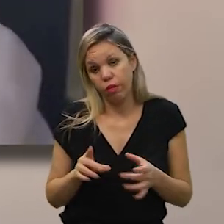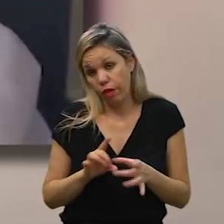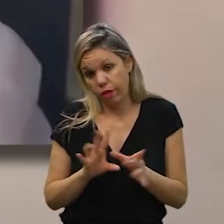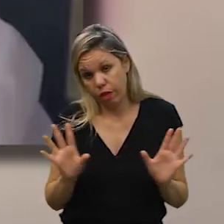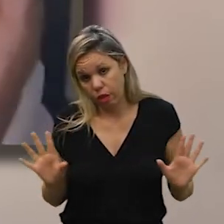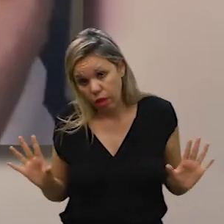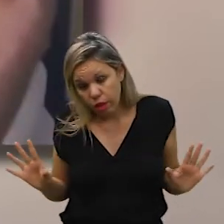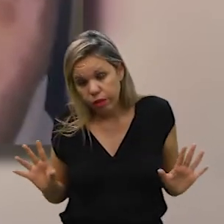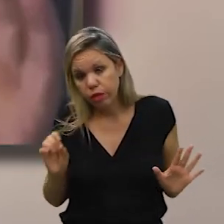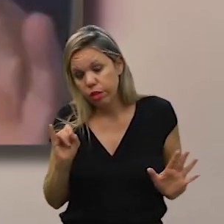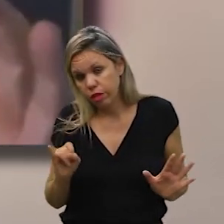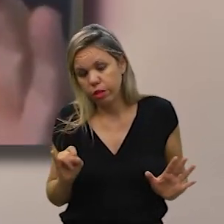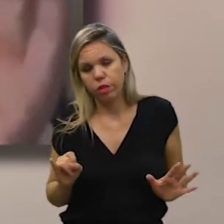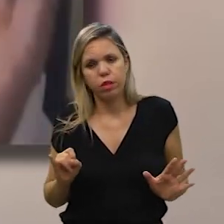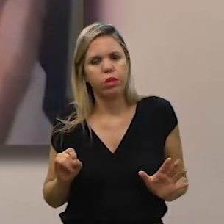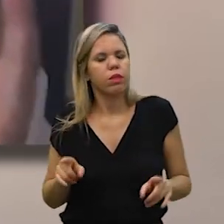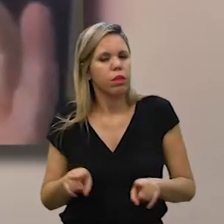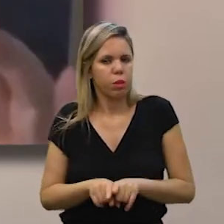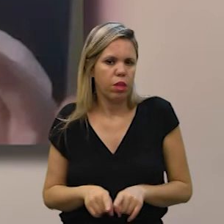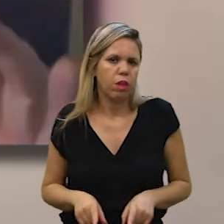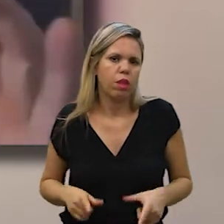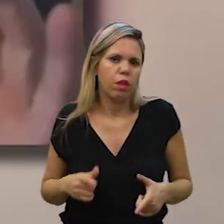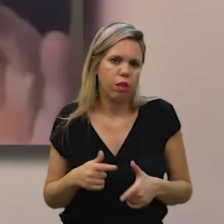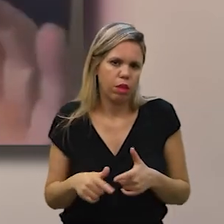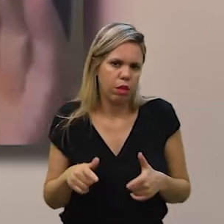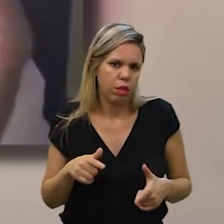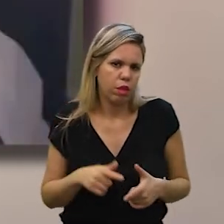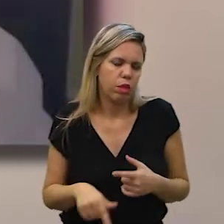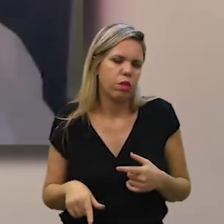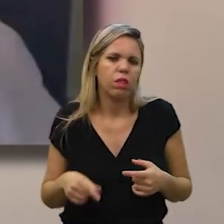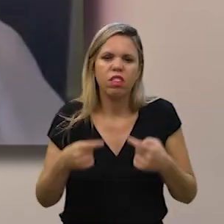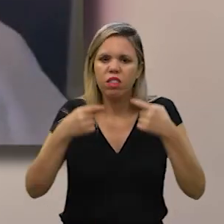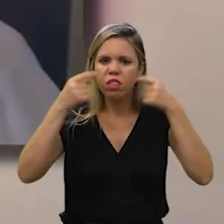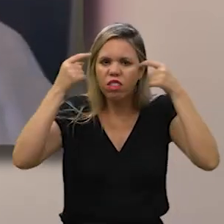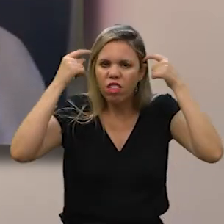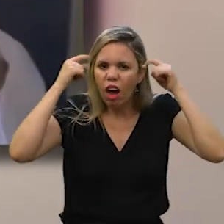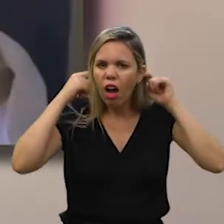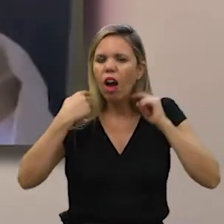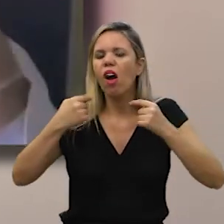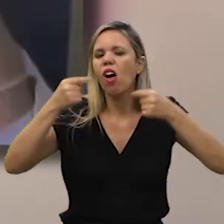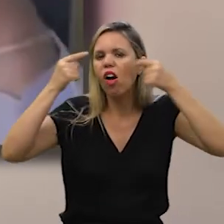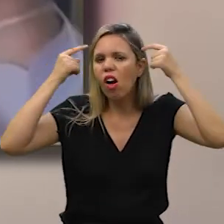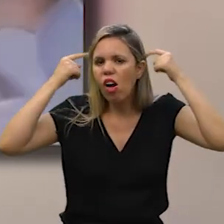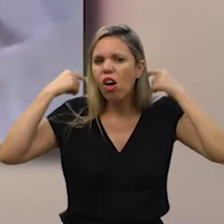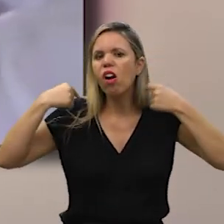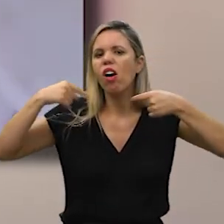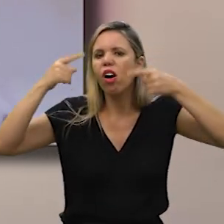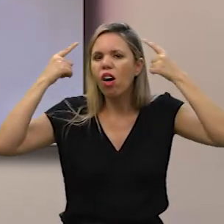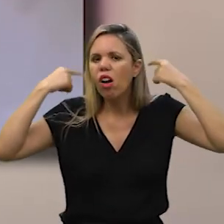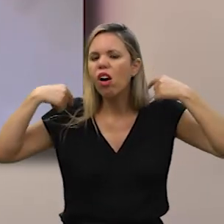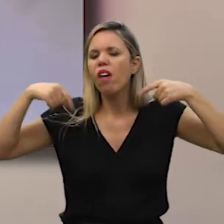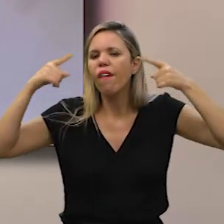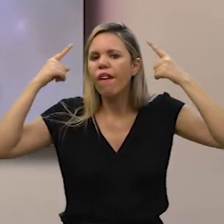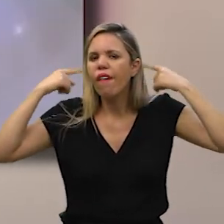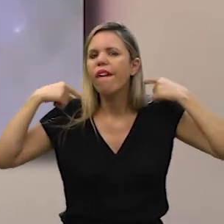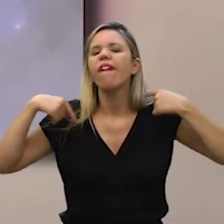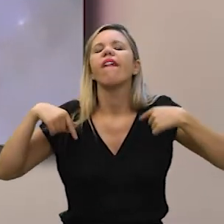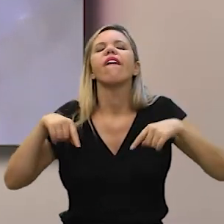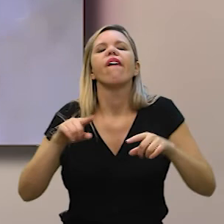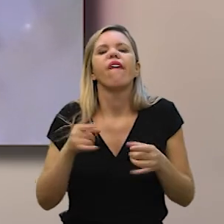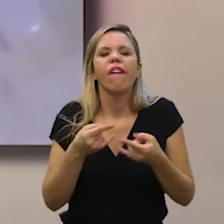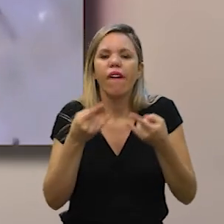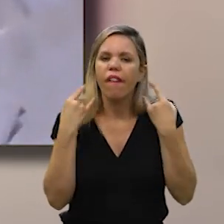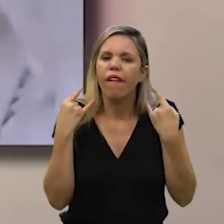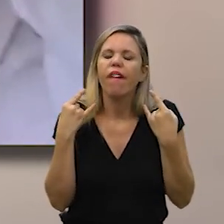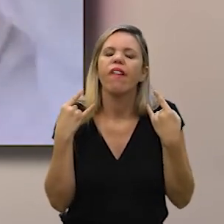livre. Se ela desenvolver o quadro da alergia da borracha, porque as máscaras têm a borracha